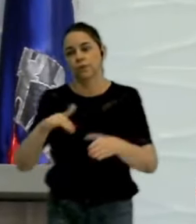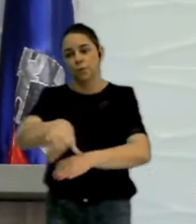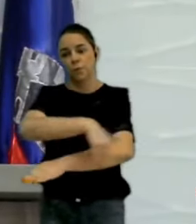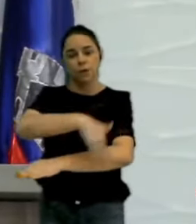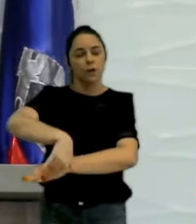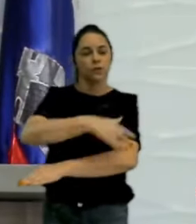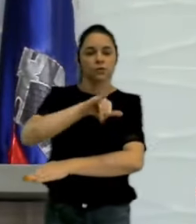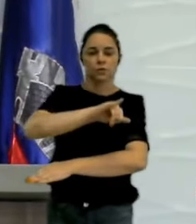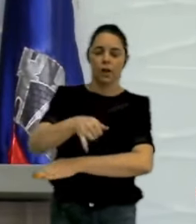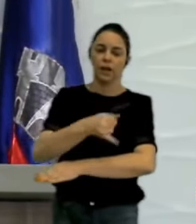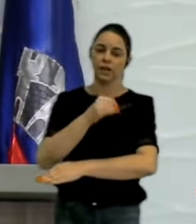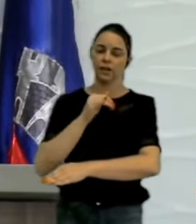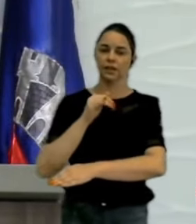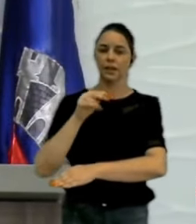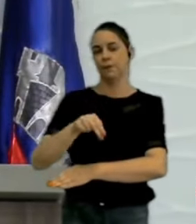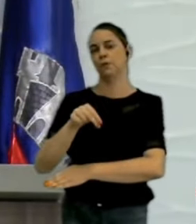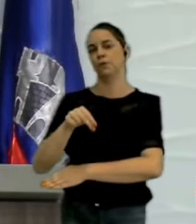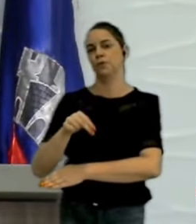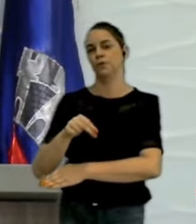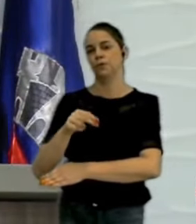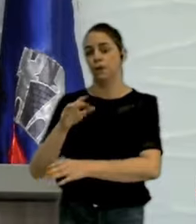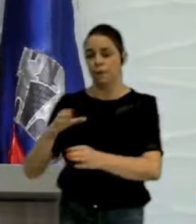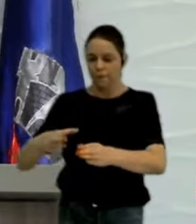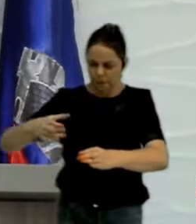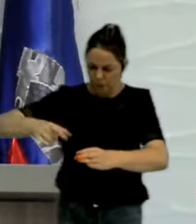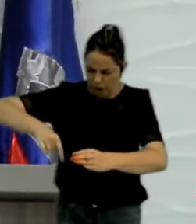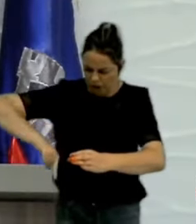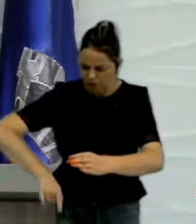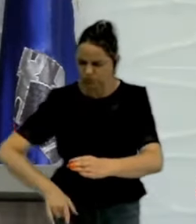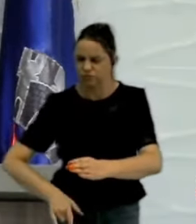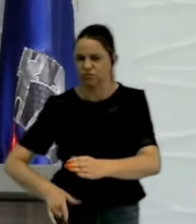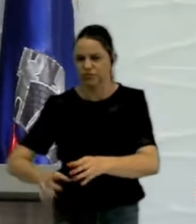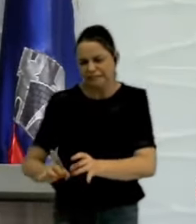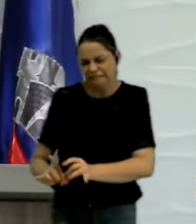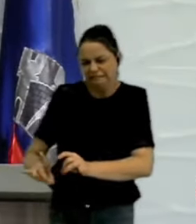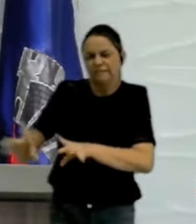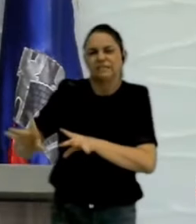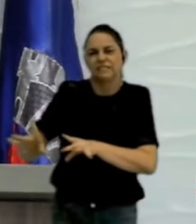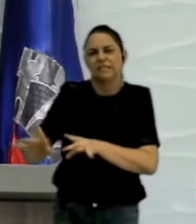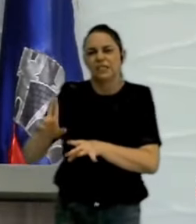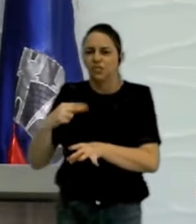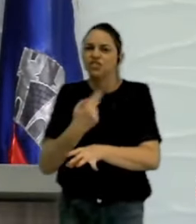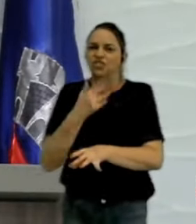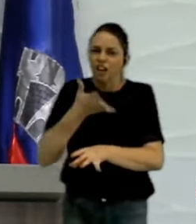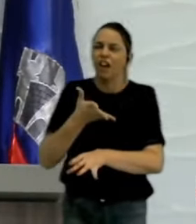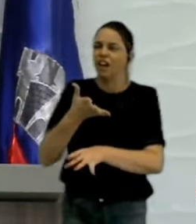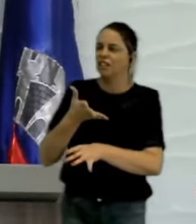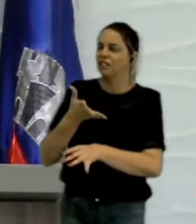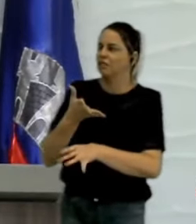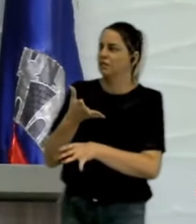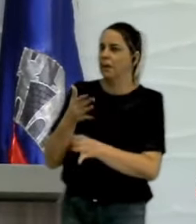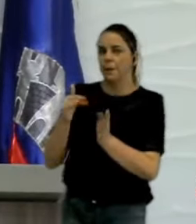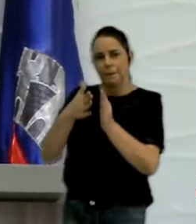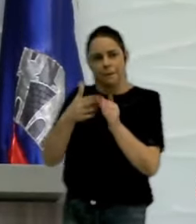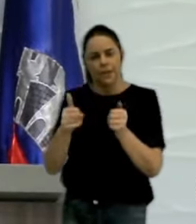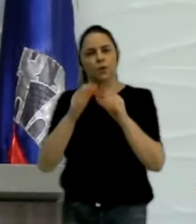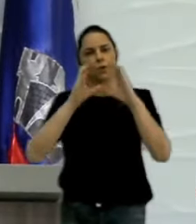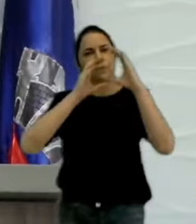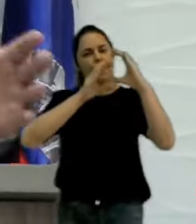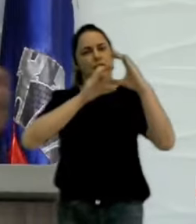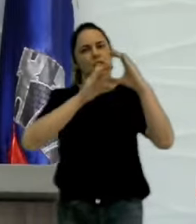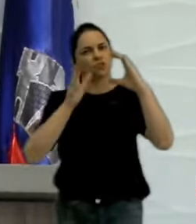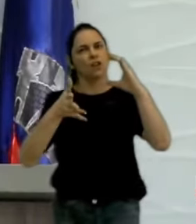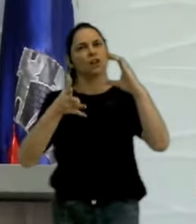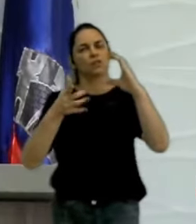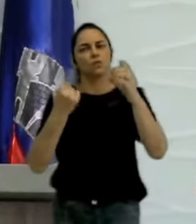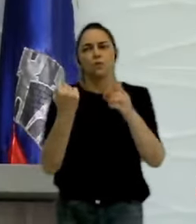na Avenida Joaquim Nabuco, aquele buraco lá que está lá abandonado. A gente já botou indicação, já pediu a Compesa, já